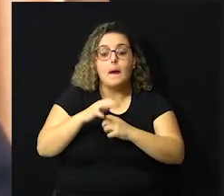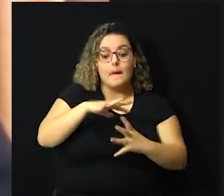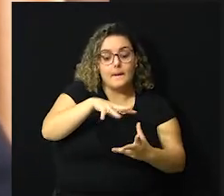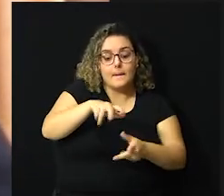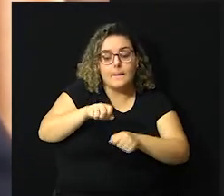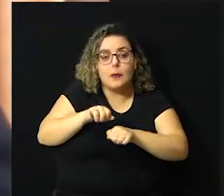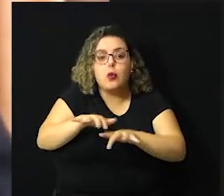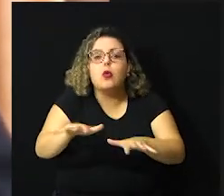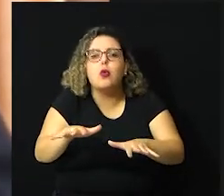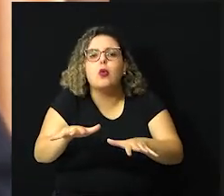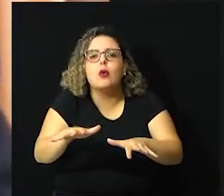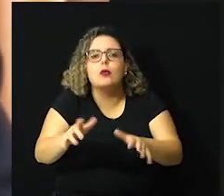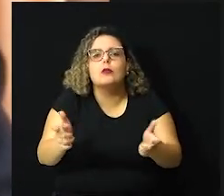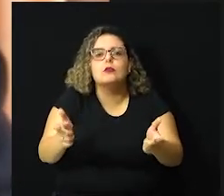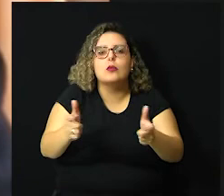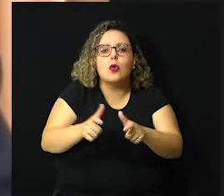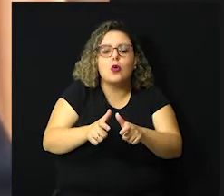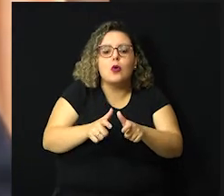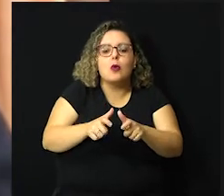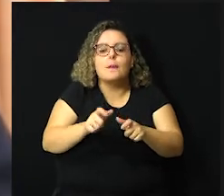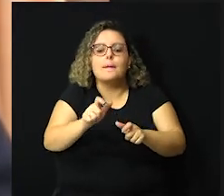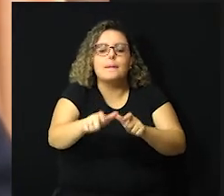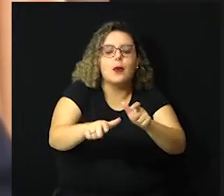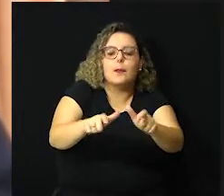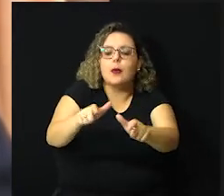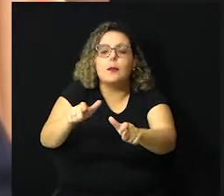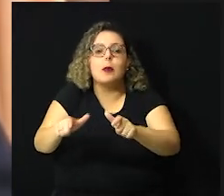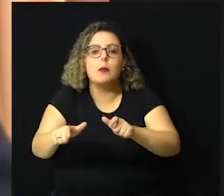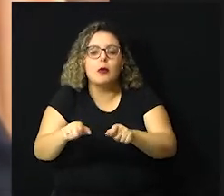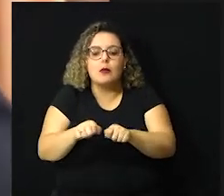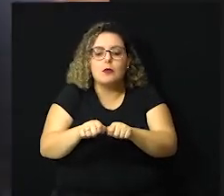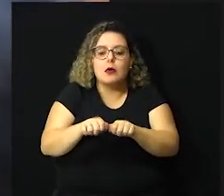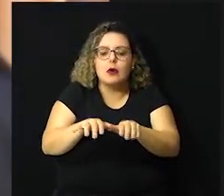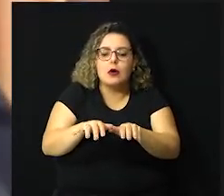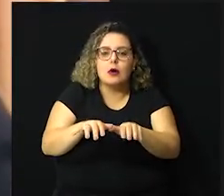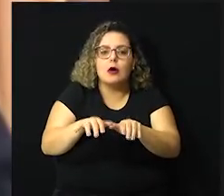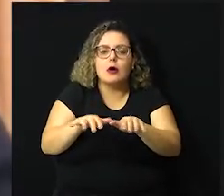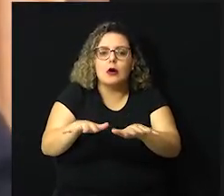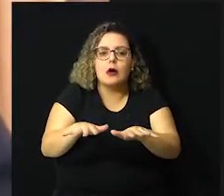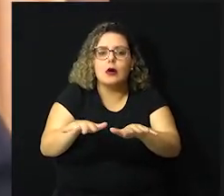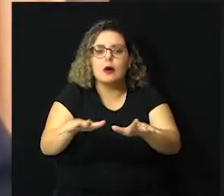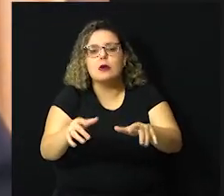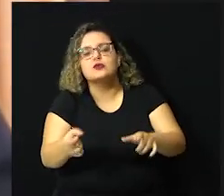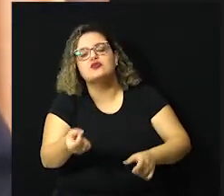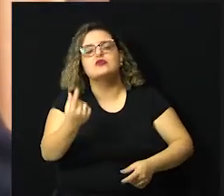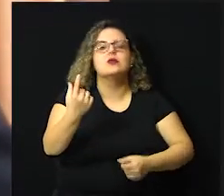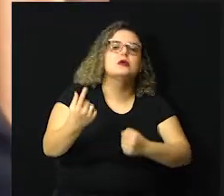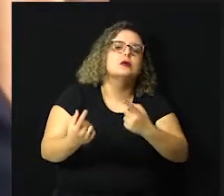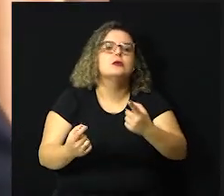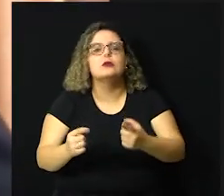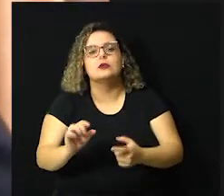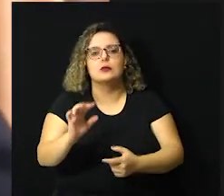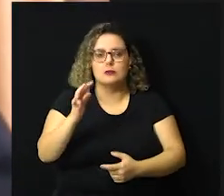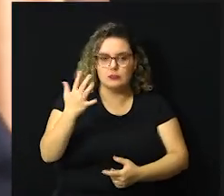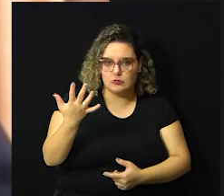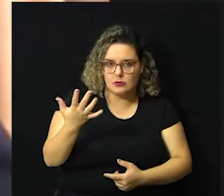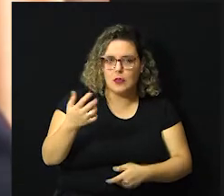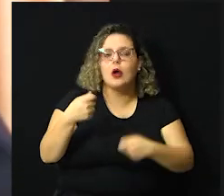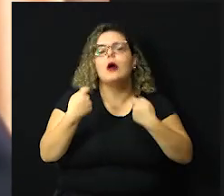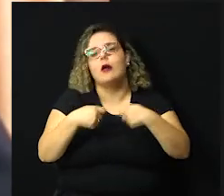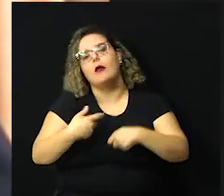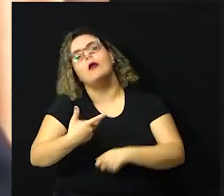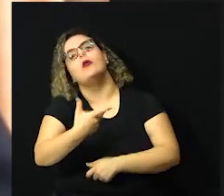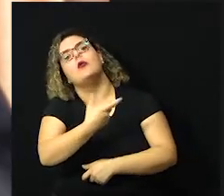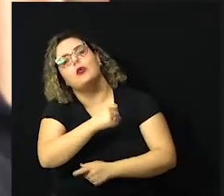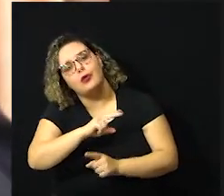pandêmico, ele se torne mais sazonal, mais endêmico, ou seja, de vez em quando ele vai aparecer. E talvez aí a gente precise de uma